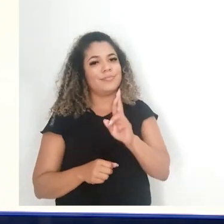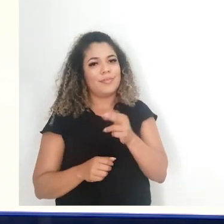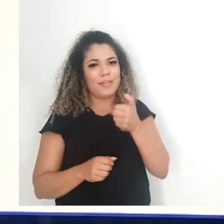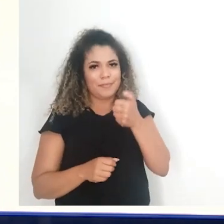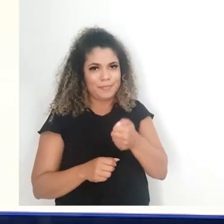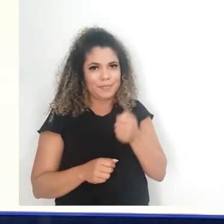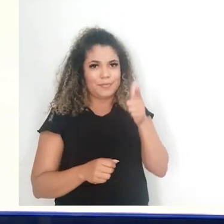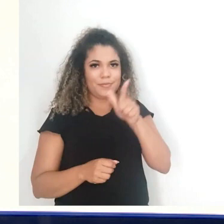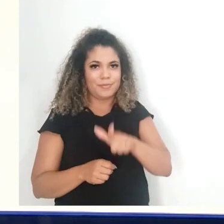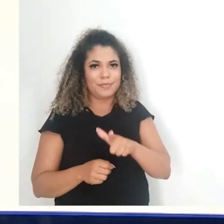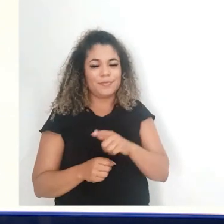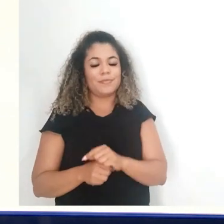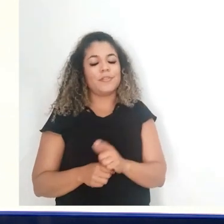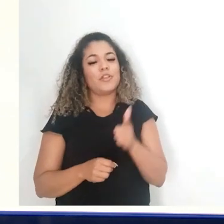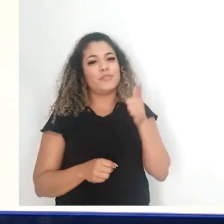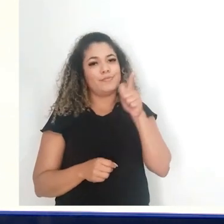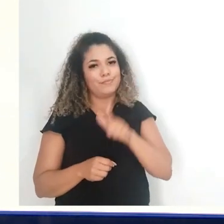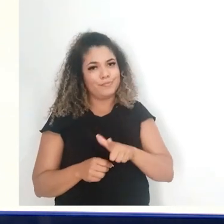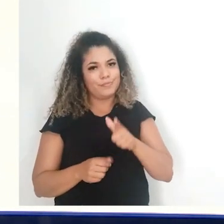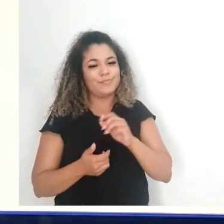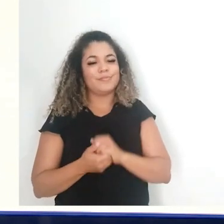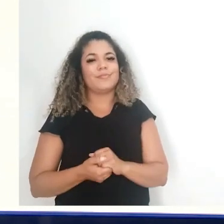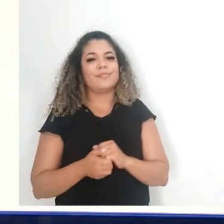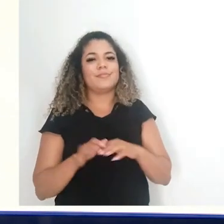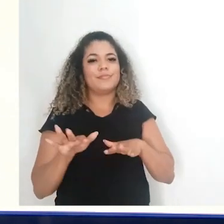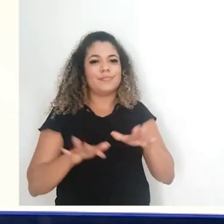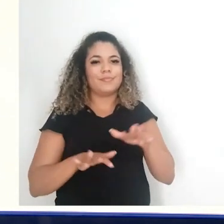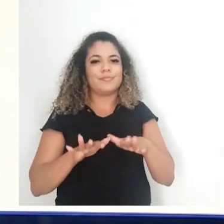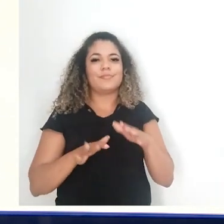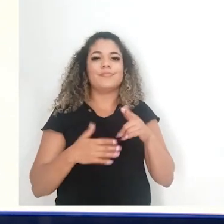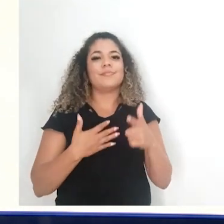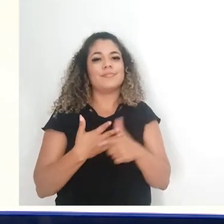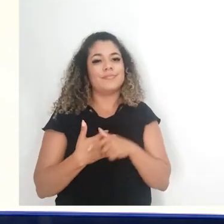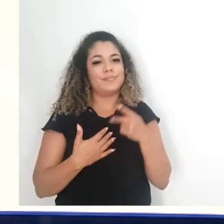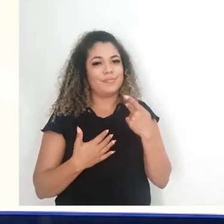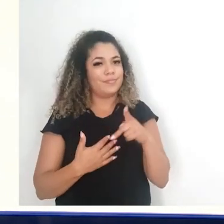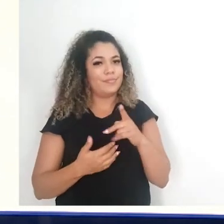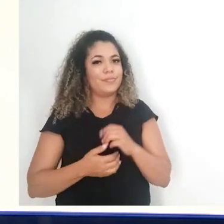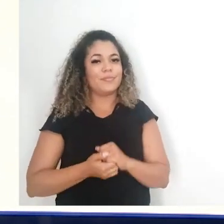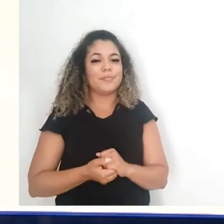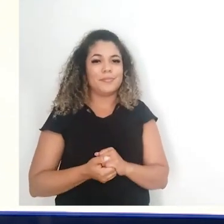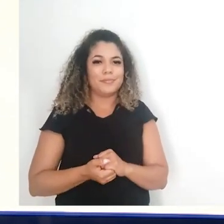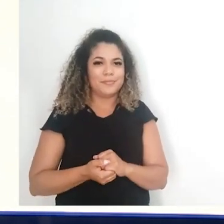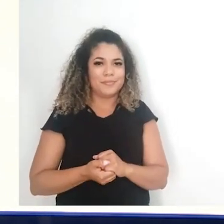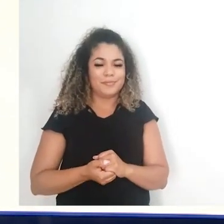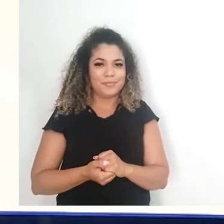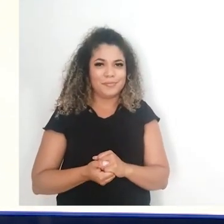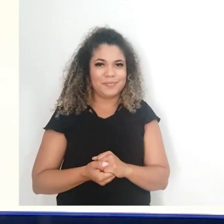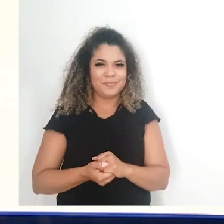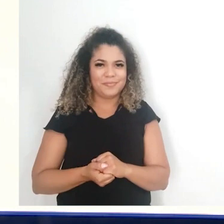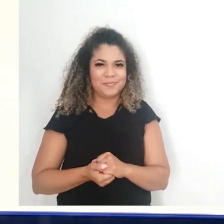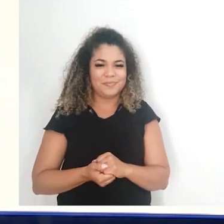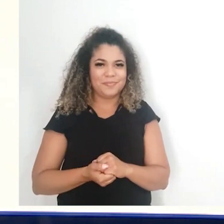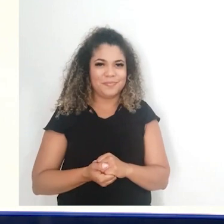é o botão R, e ele vai executar novamente essa tarefa.